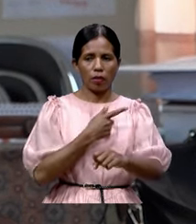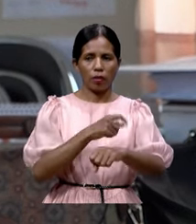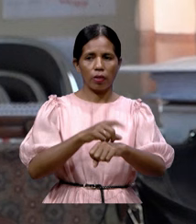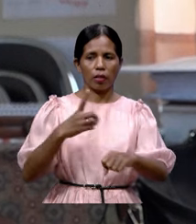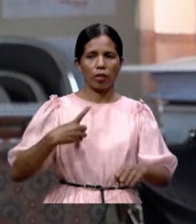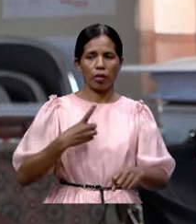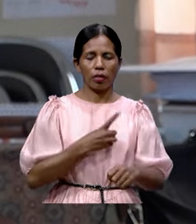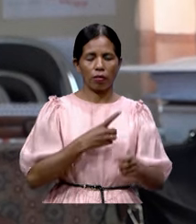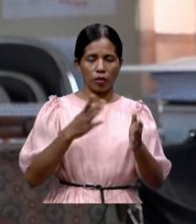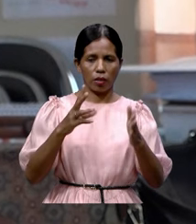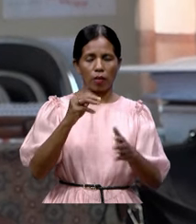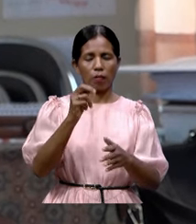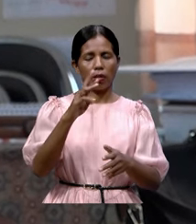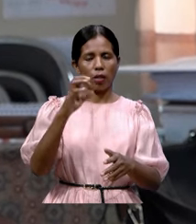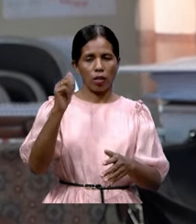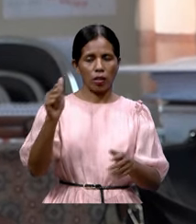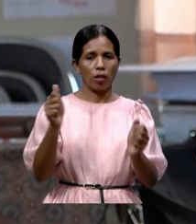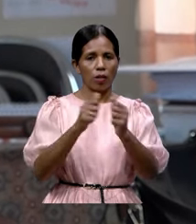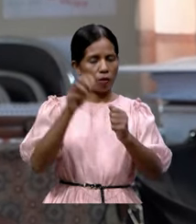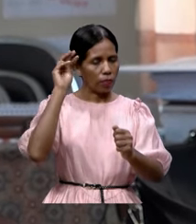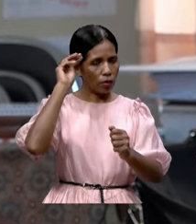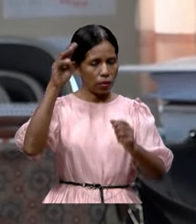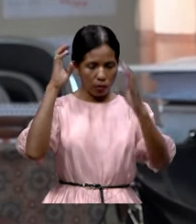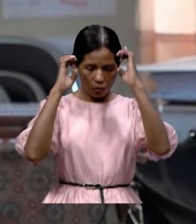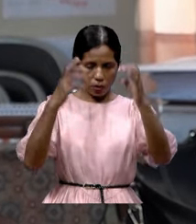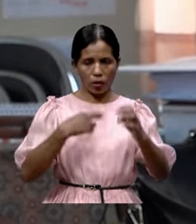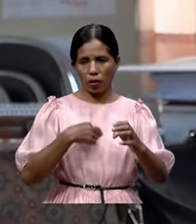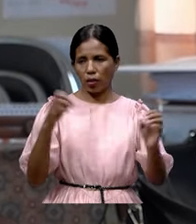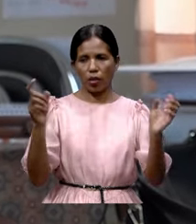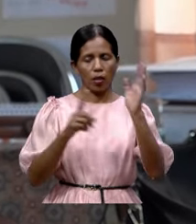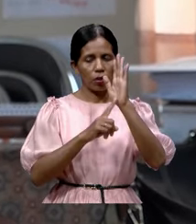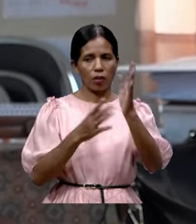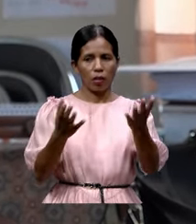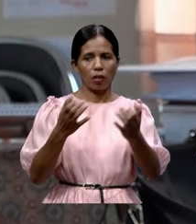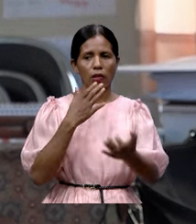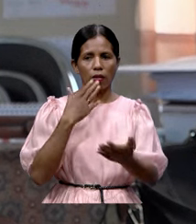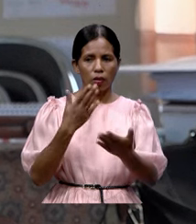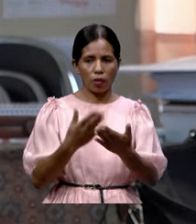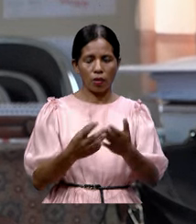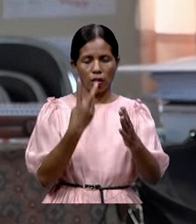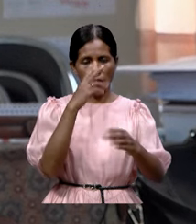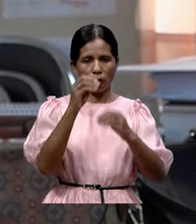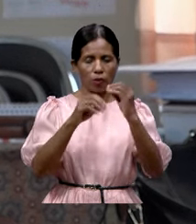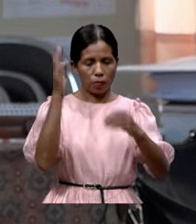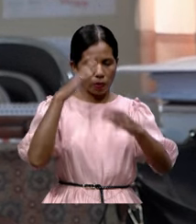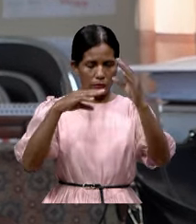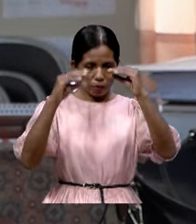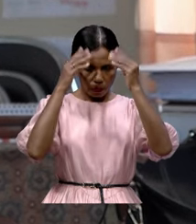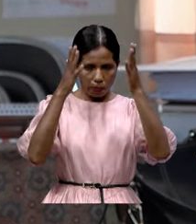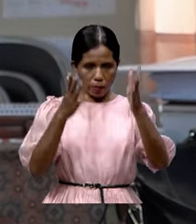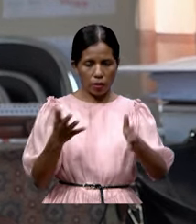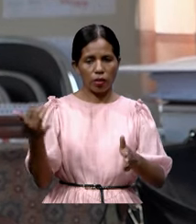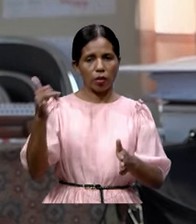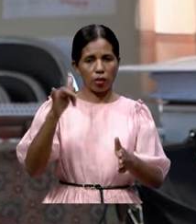Maria Fernanda Lai. No Ministério da Educação, RACI, larra tudo vontade da dia a tu soluciona problema professores contratados